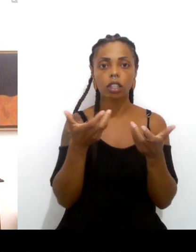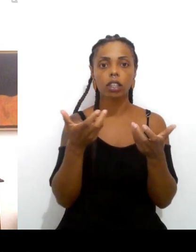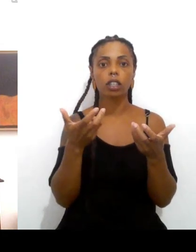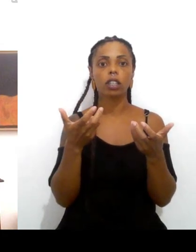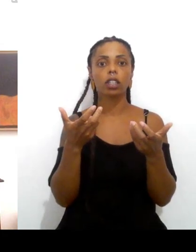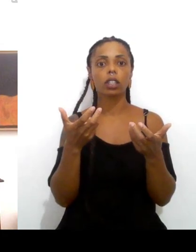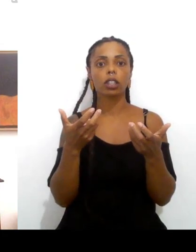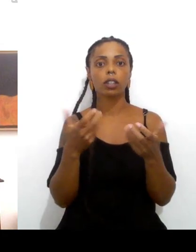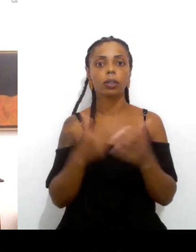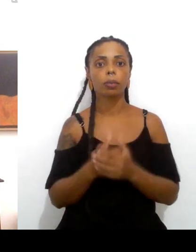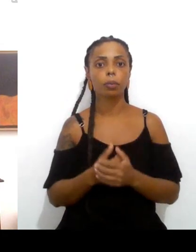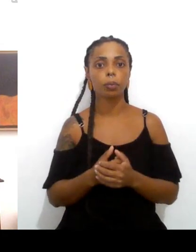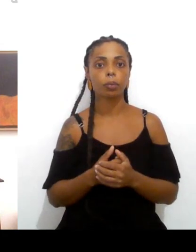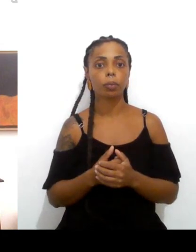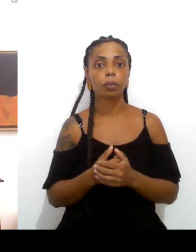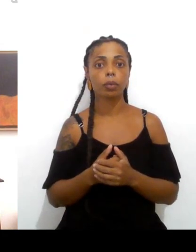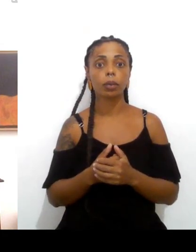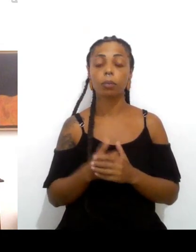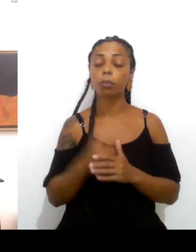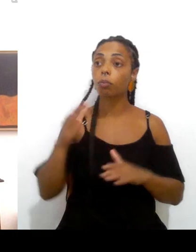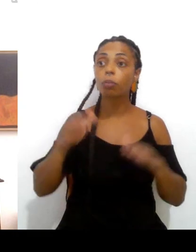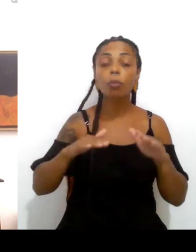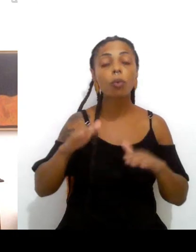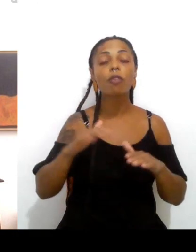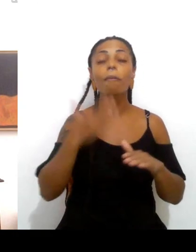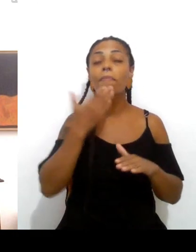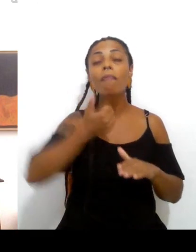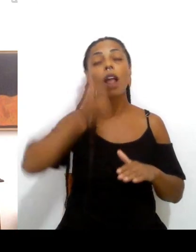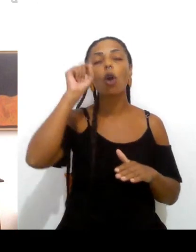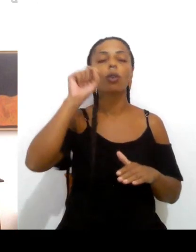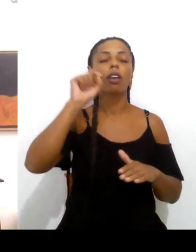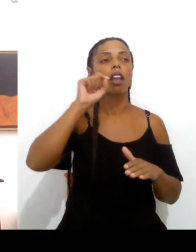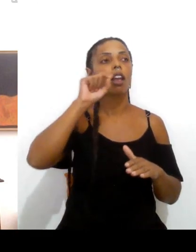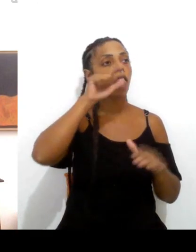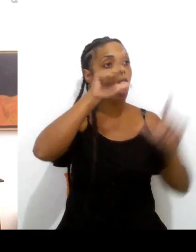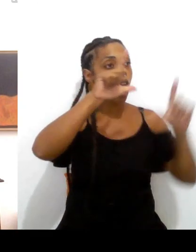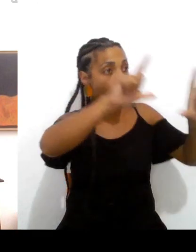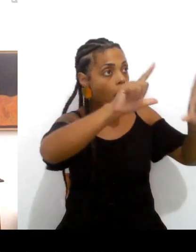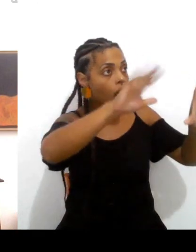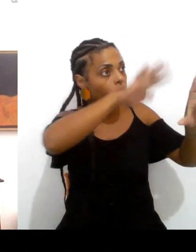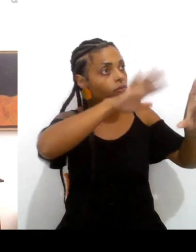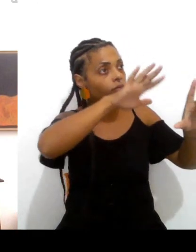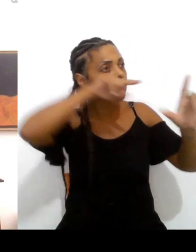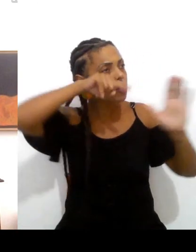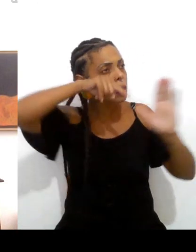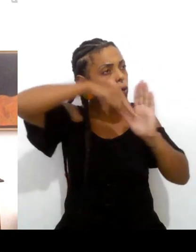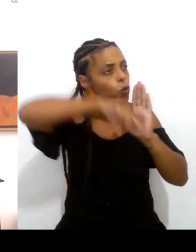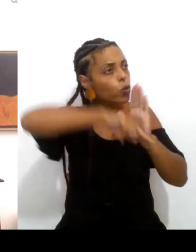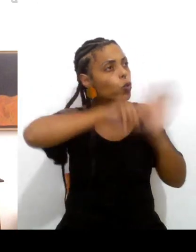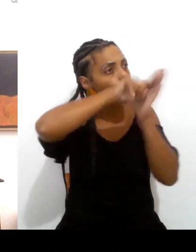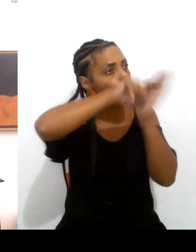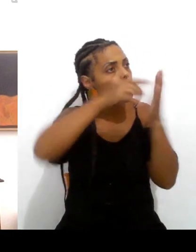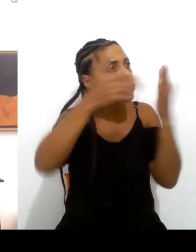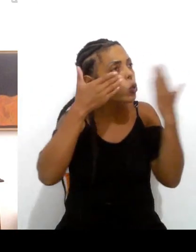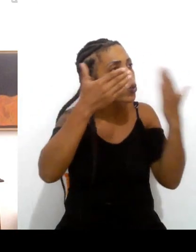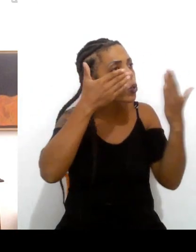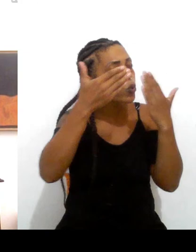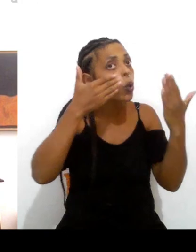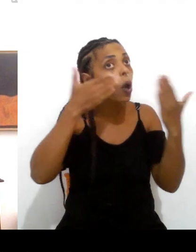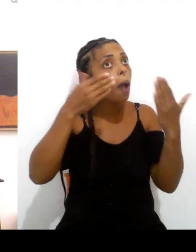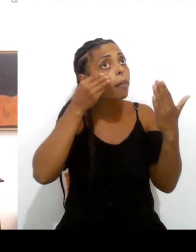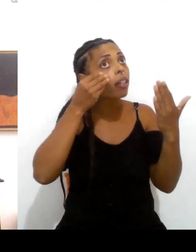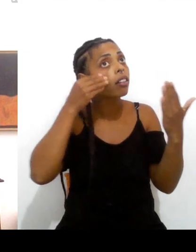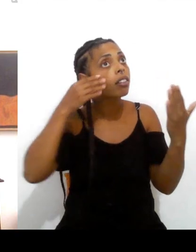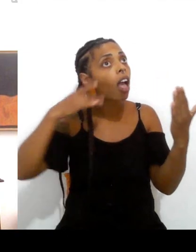O melhor é aprofundar-se nessa obra e buscar talvez Porque de fato